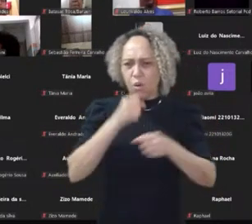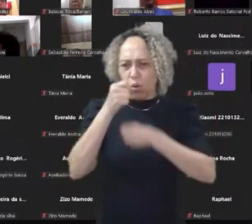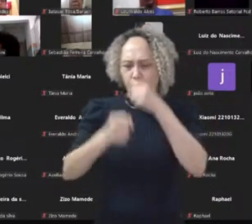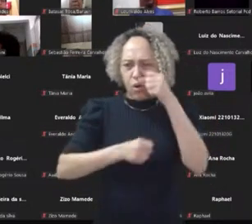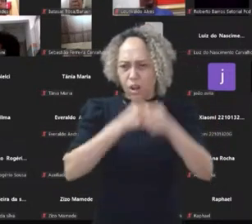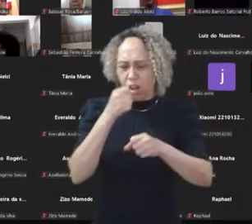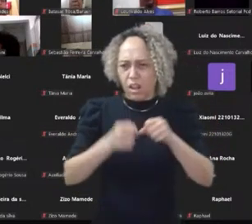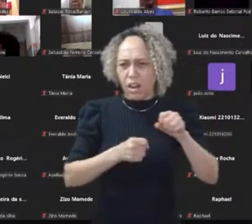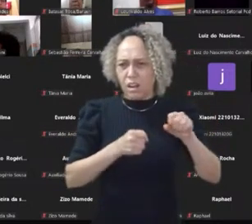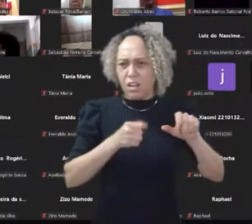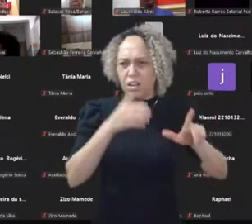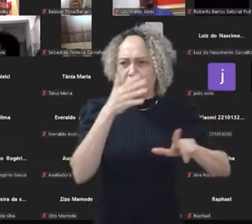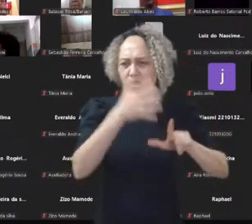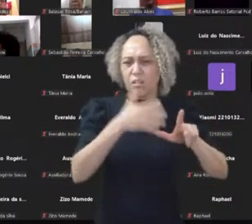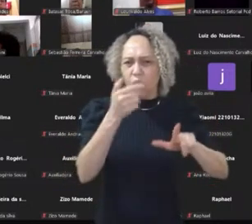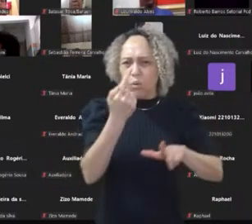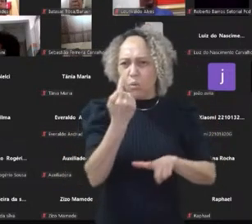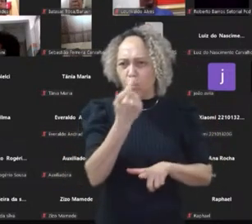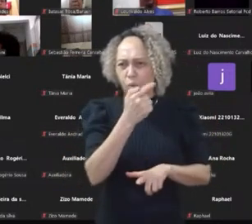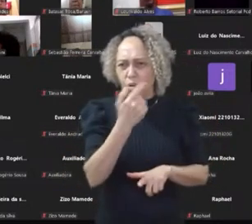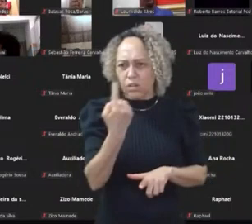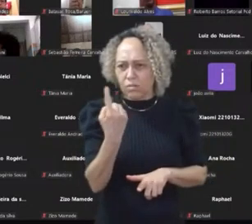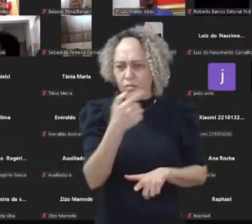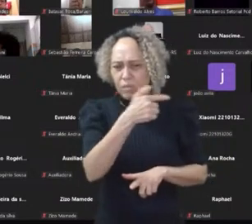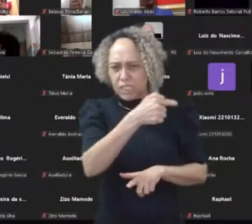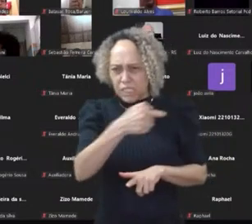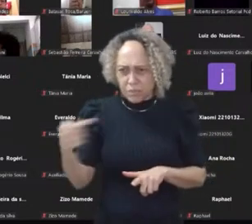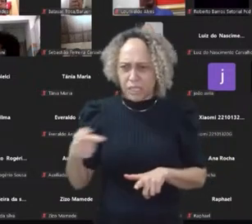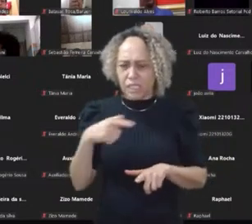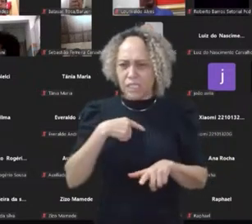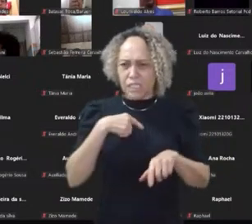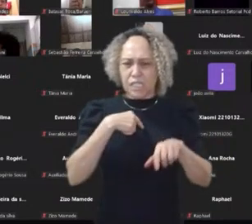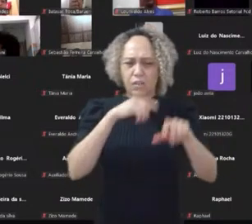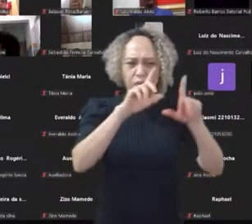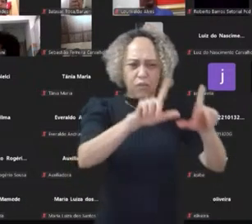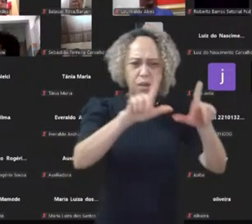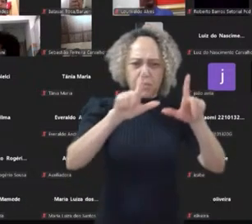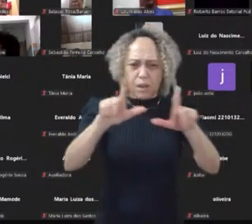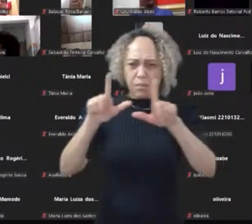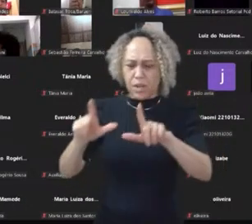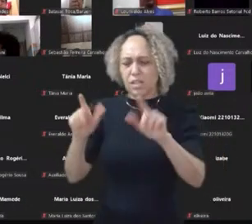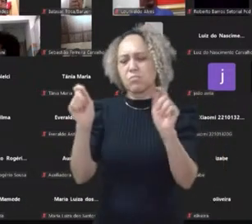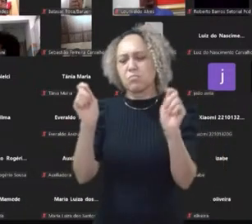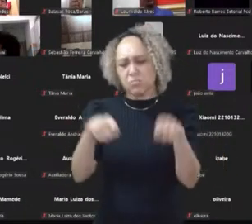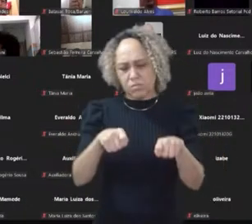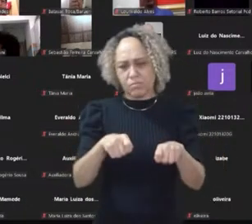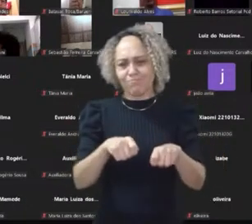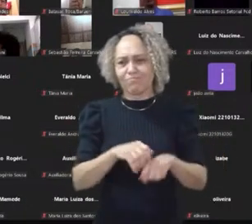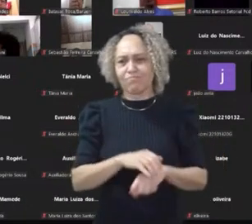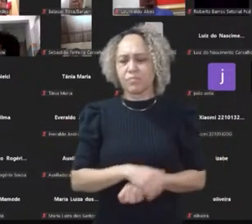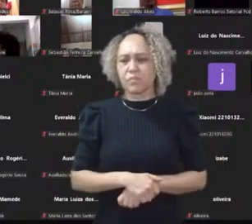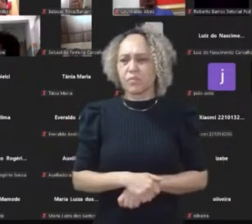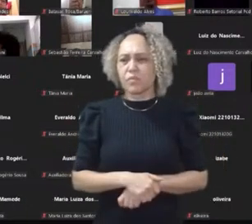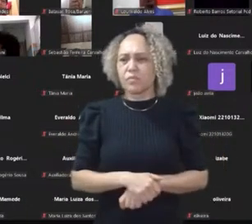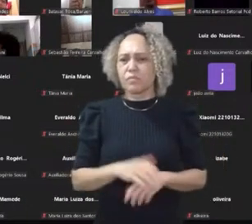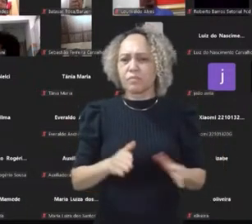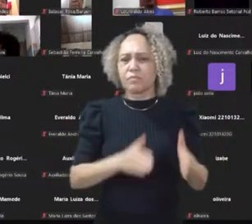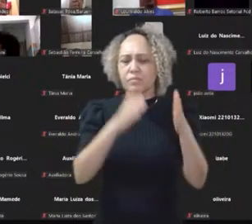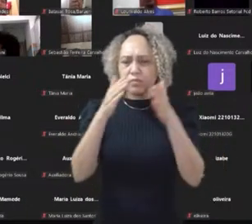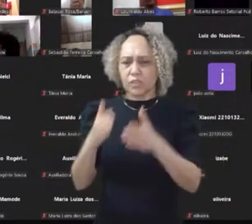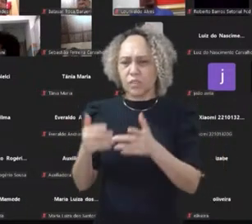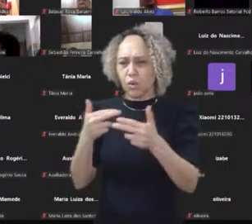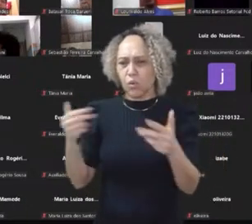eh por uma semana e vários cortes nisso nisso estava daí Ou seja é possível né outra outra coisa